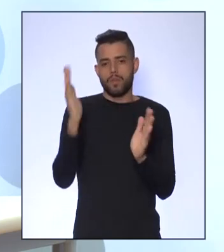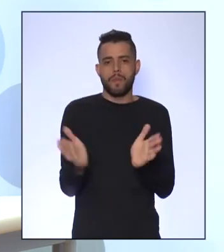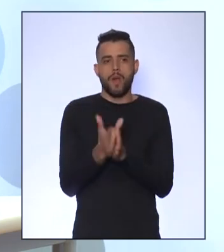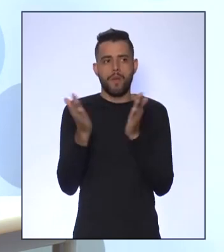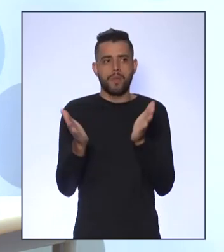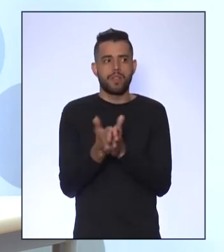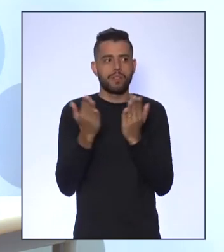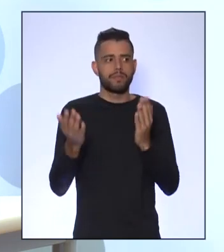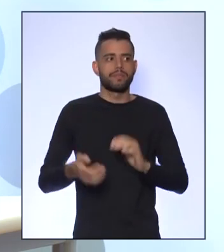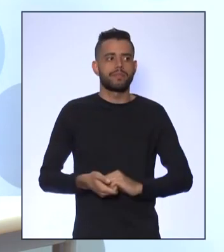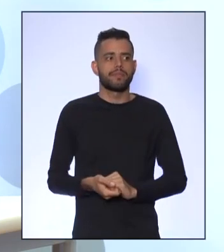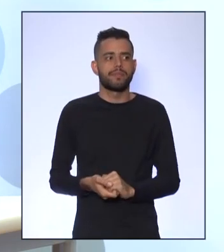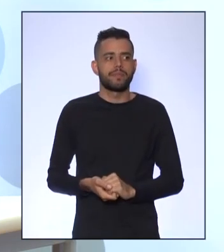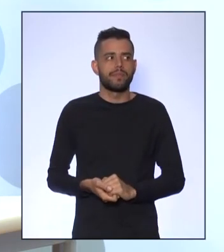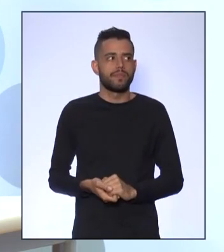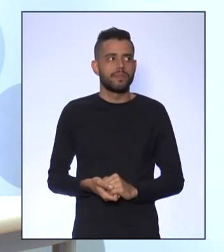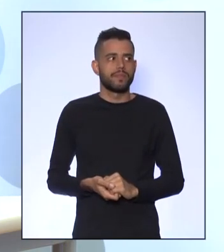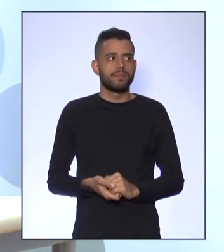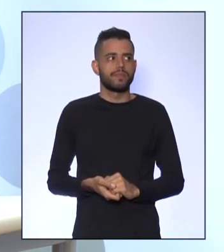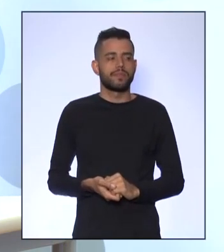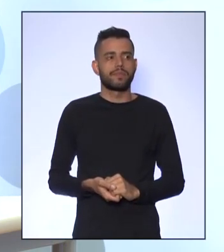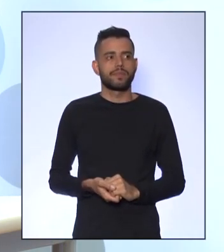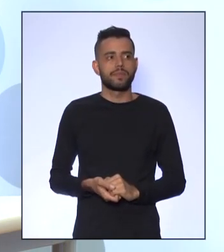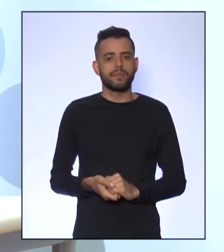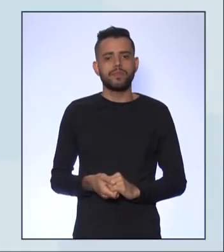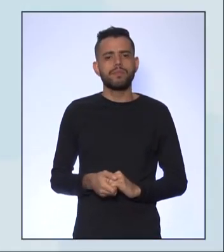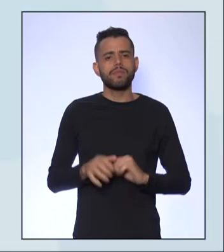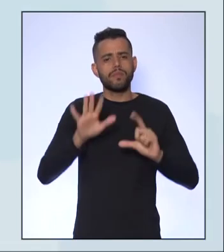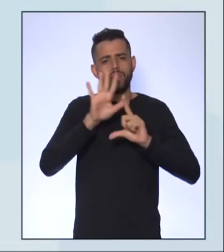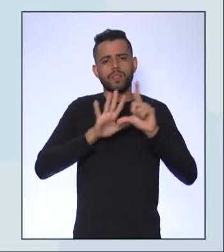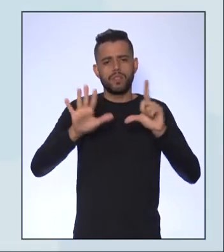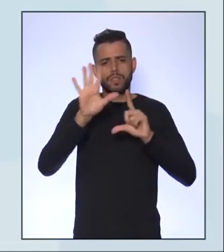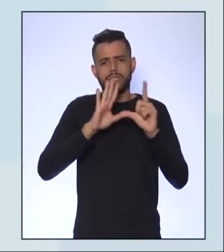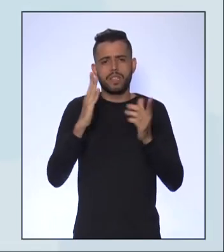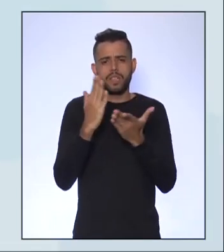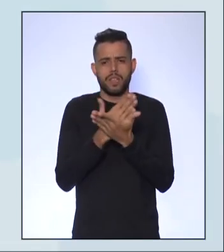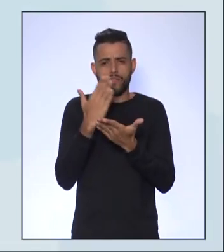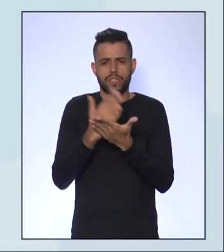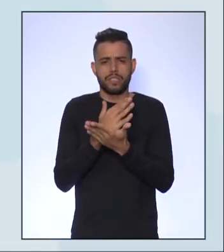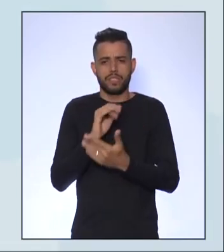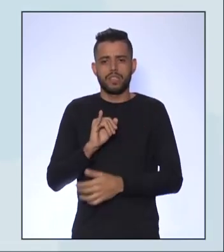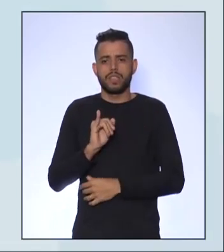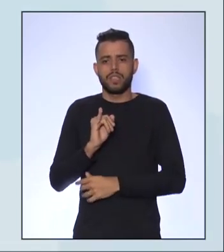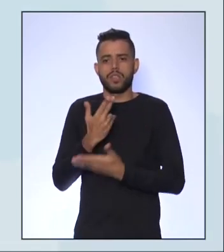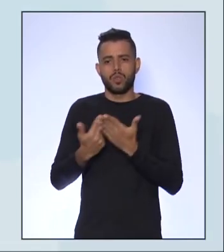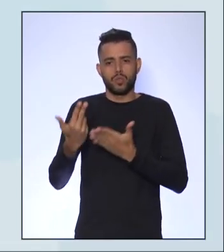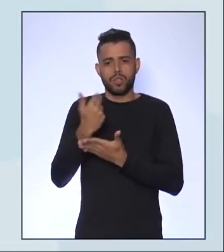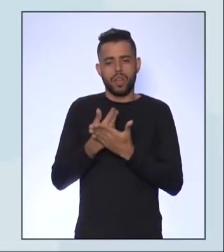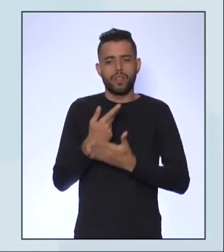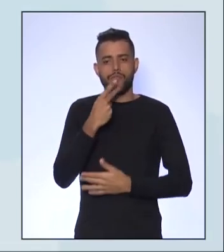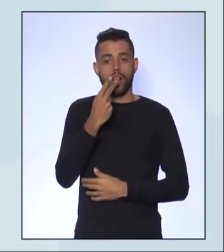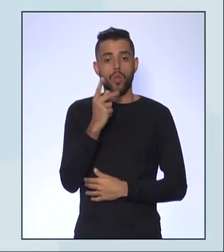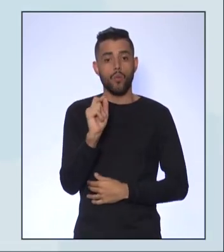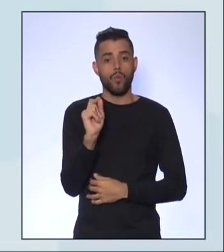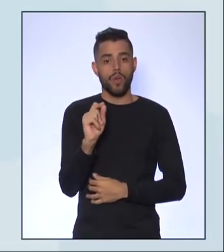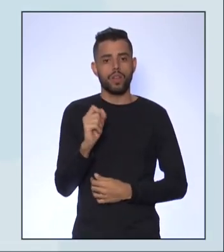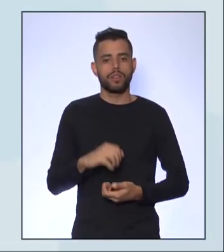Aqui para frente, só um pouquinho, essa próxima imagem. Essa é uma imagem da Revista Ilustrada, falando que em um